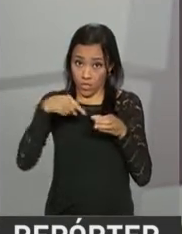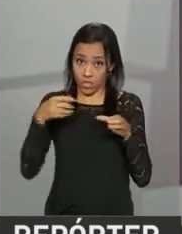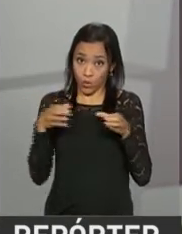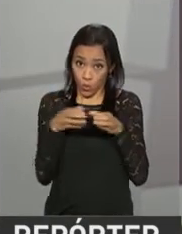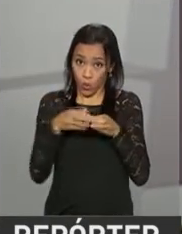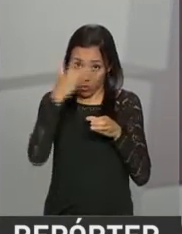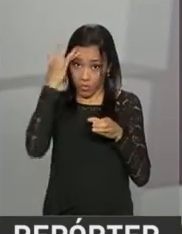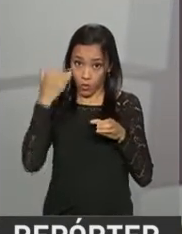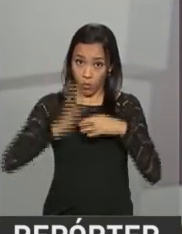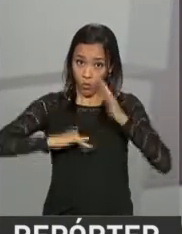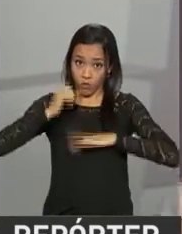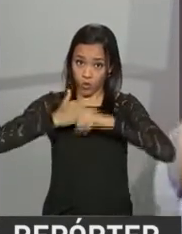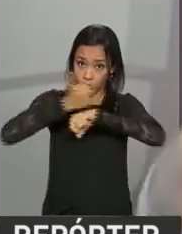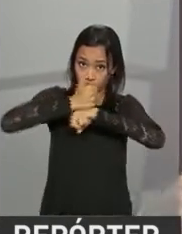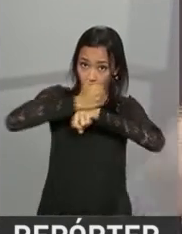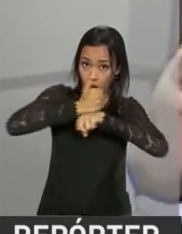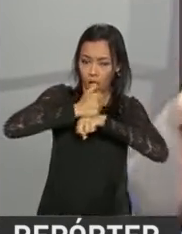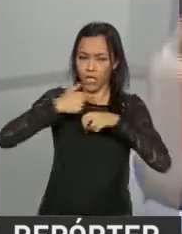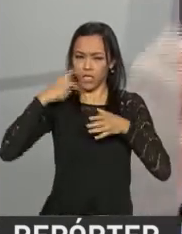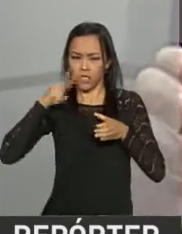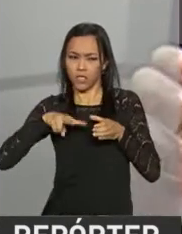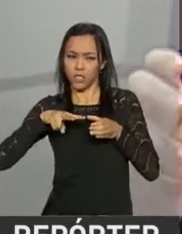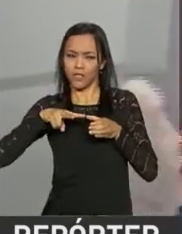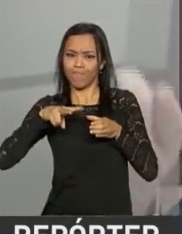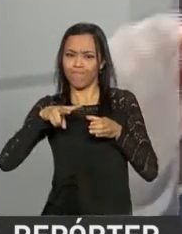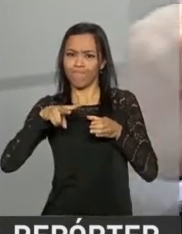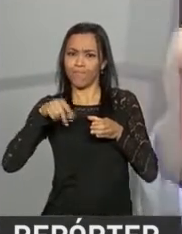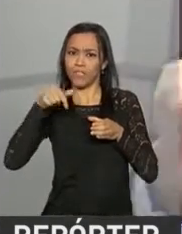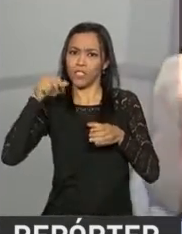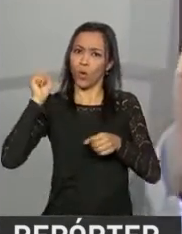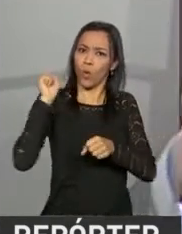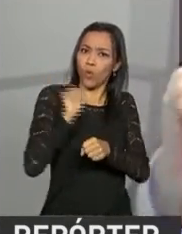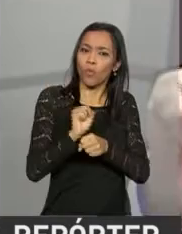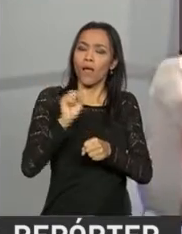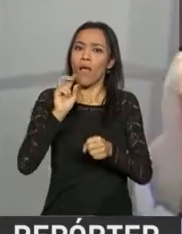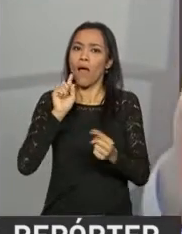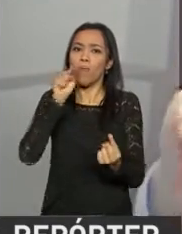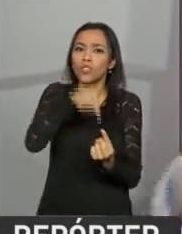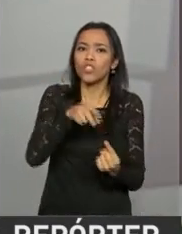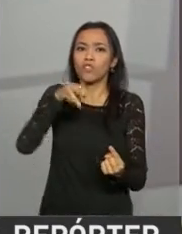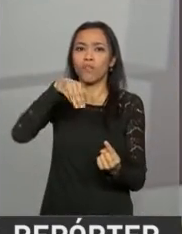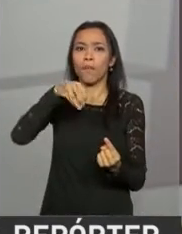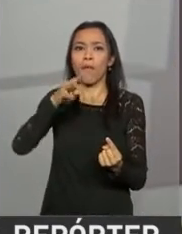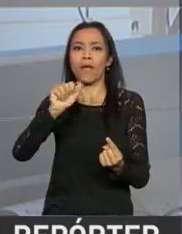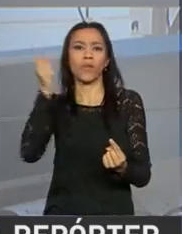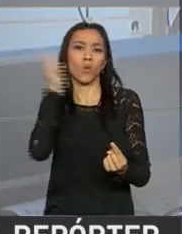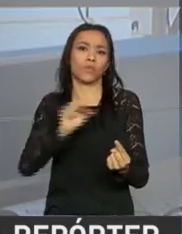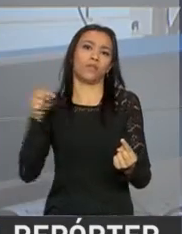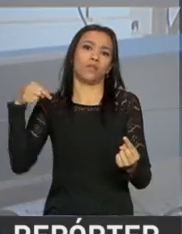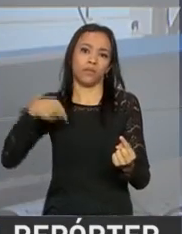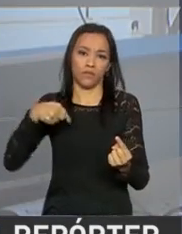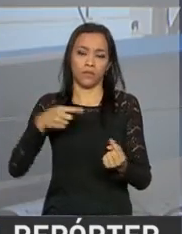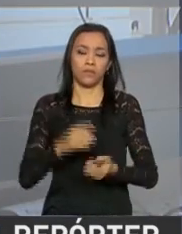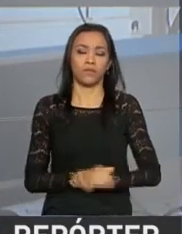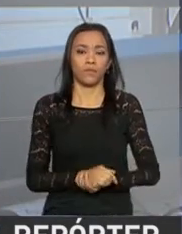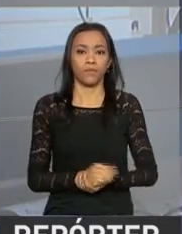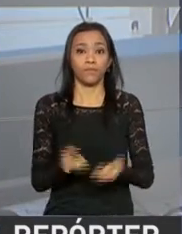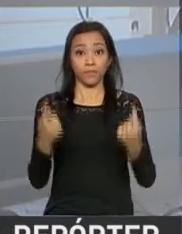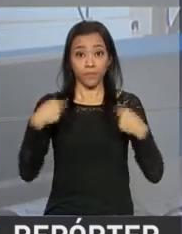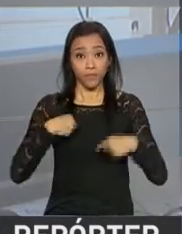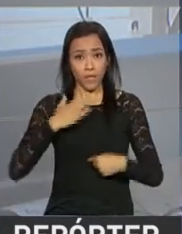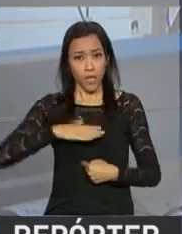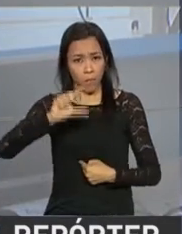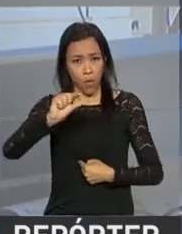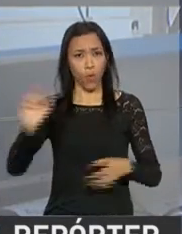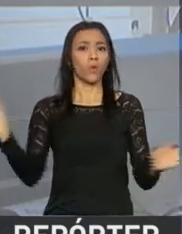conforto com suas projeções indica essa meta que é seu objetivo principal e terminou agora